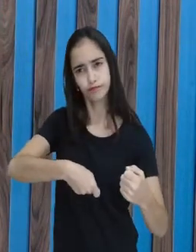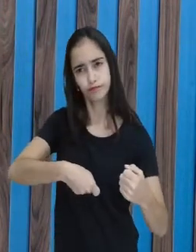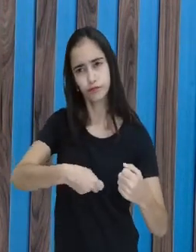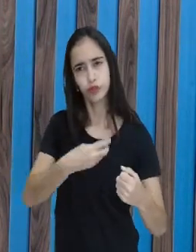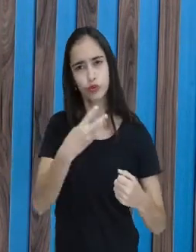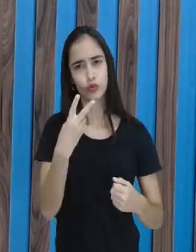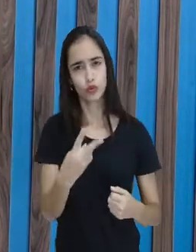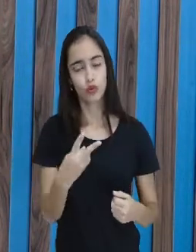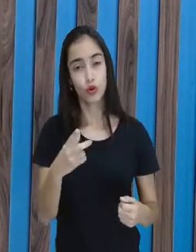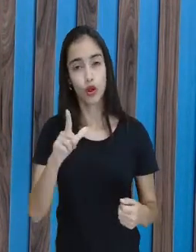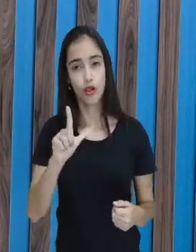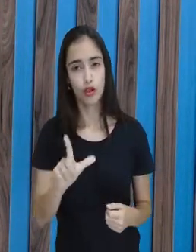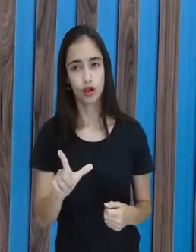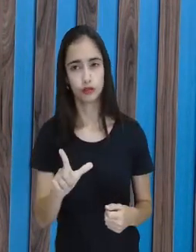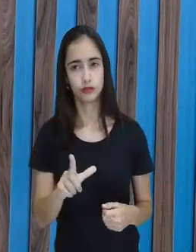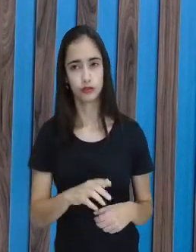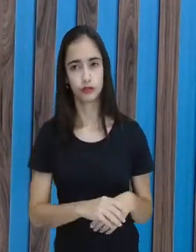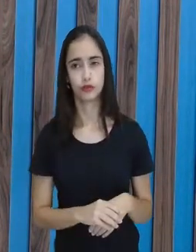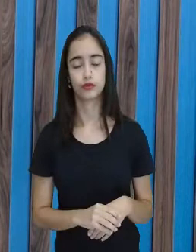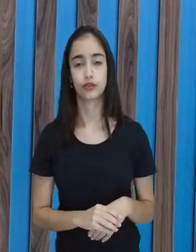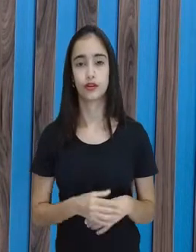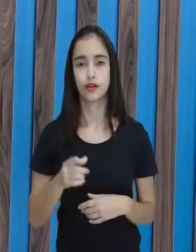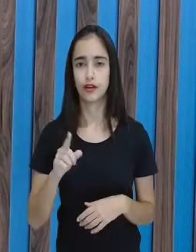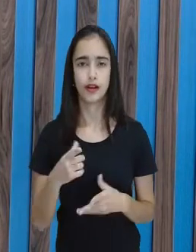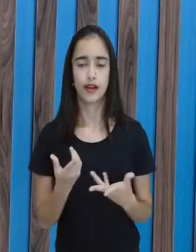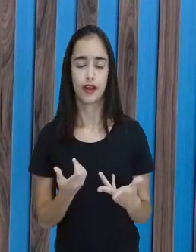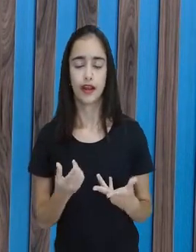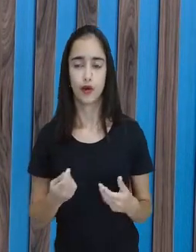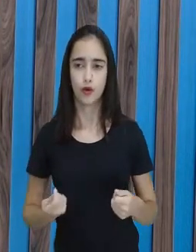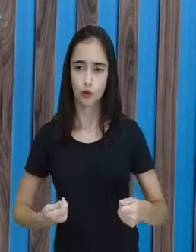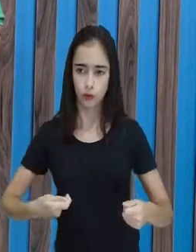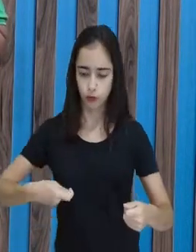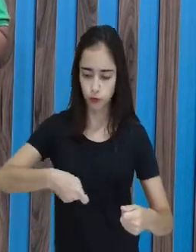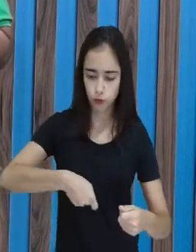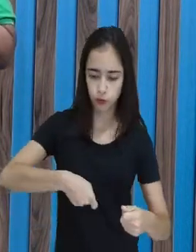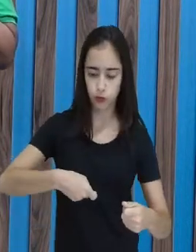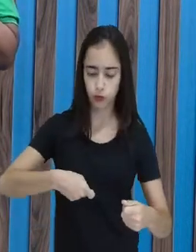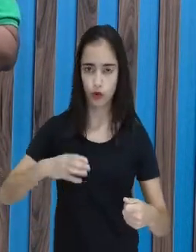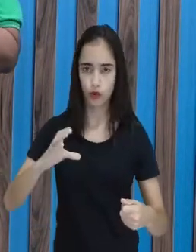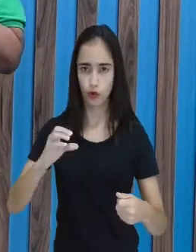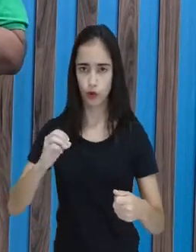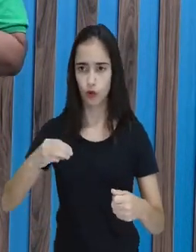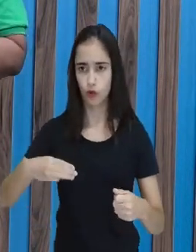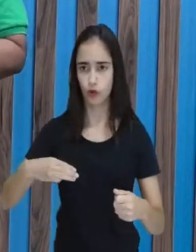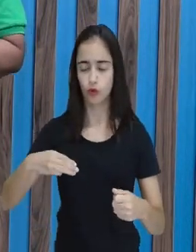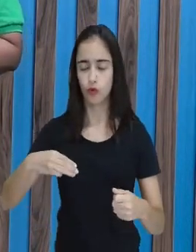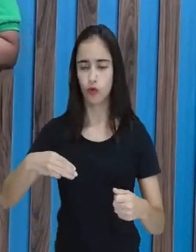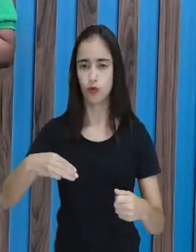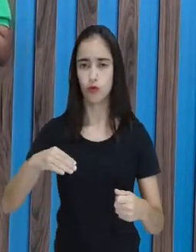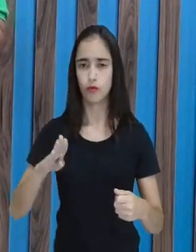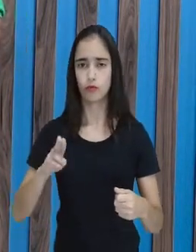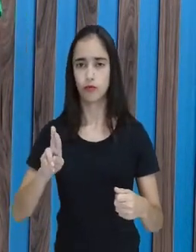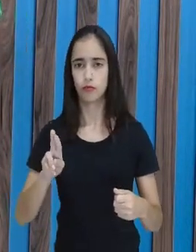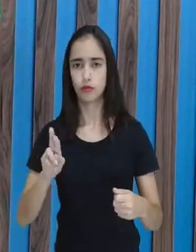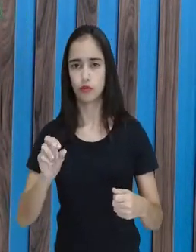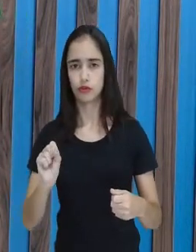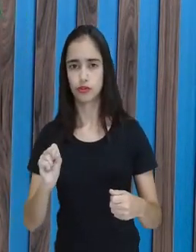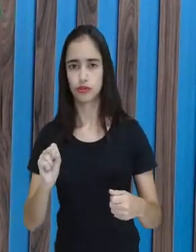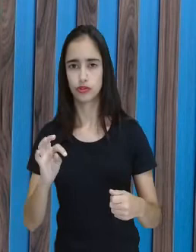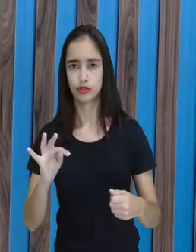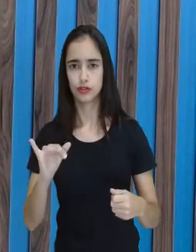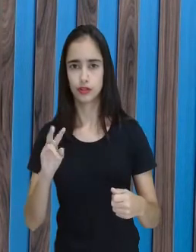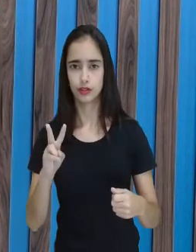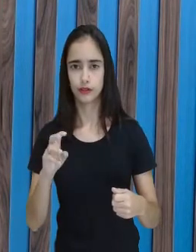de etanol. Etanol é o álcool combustível. E para cada 10 litros